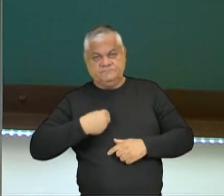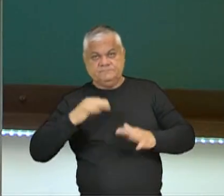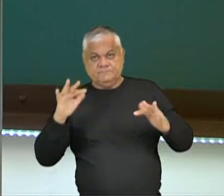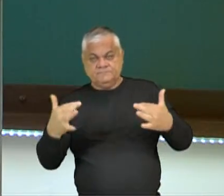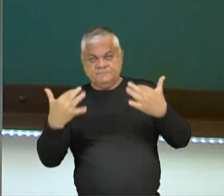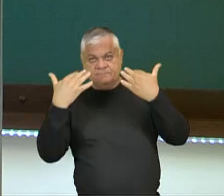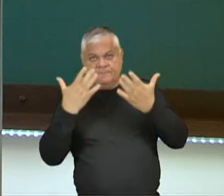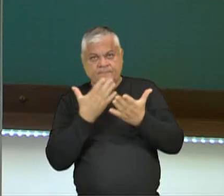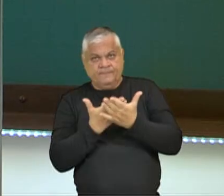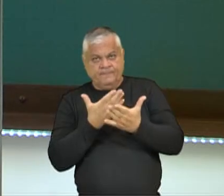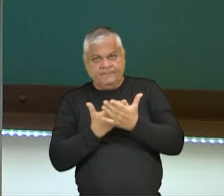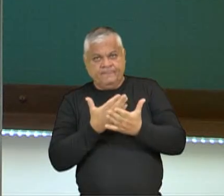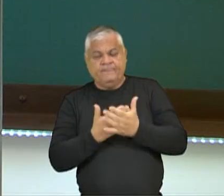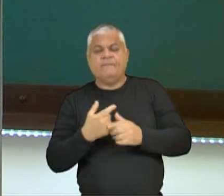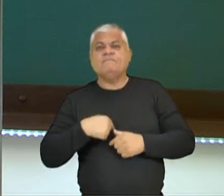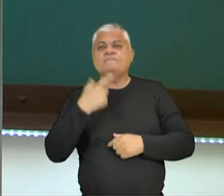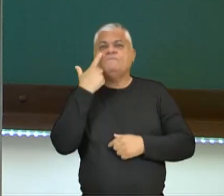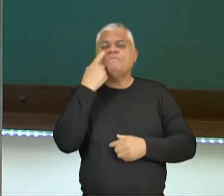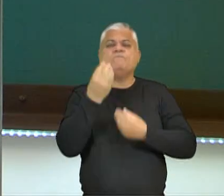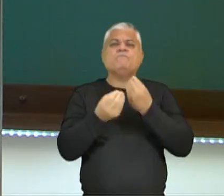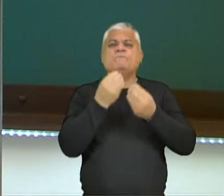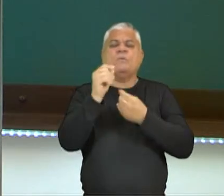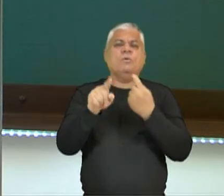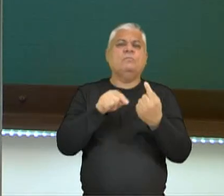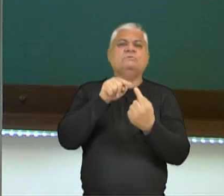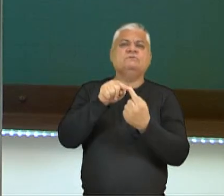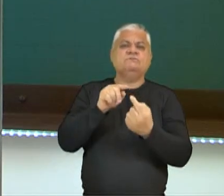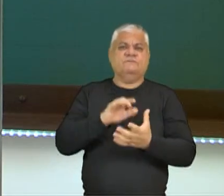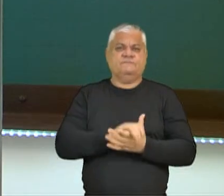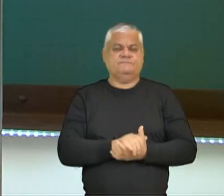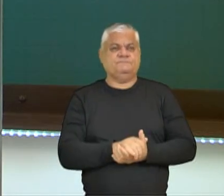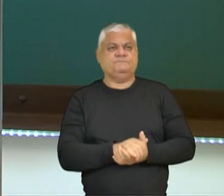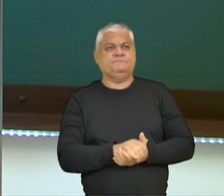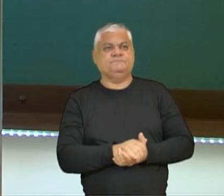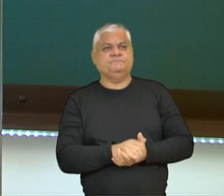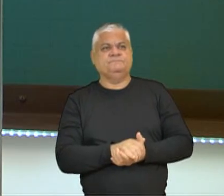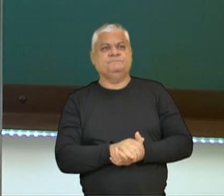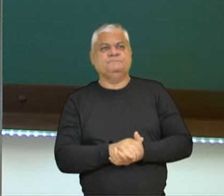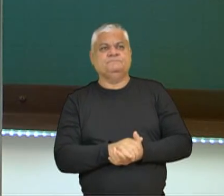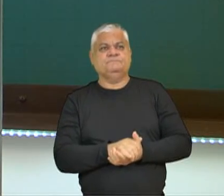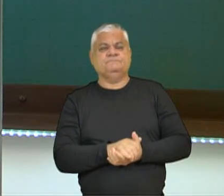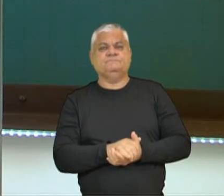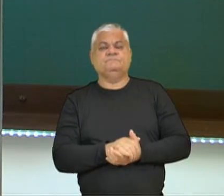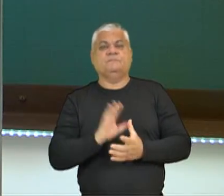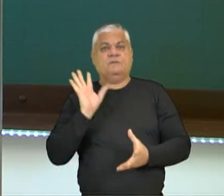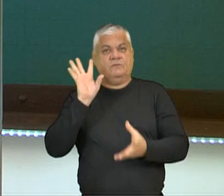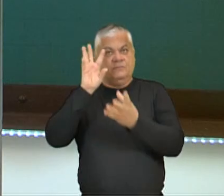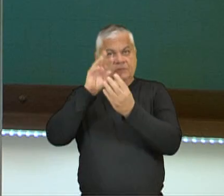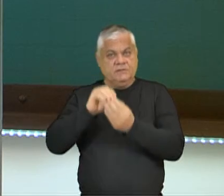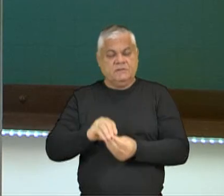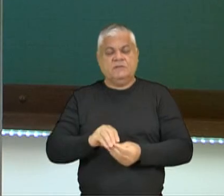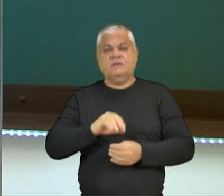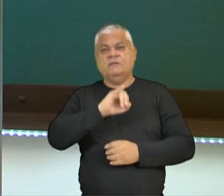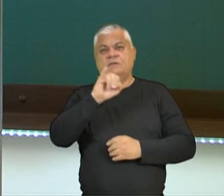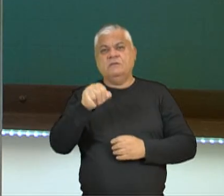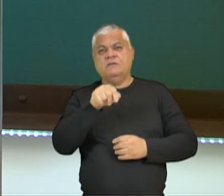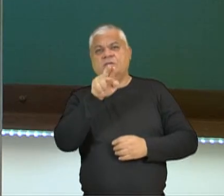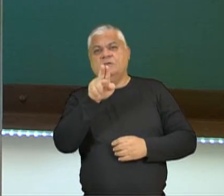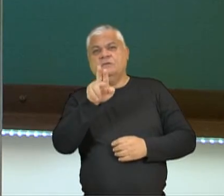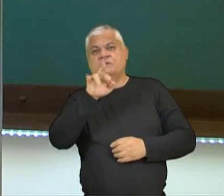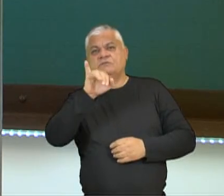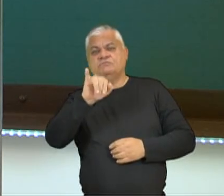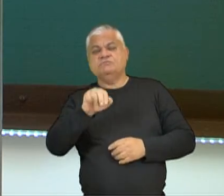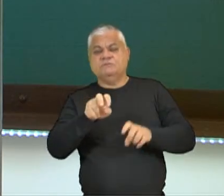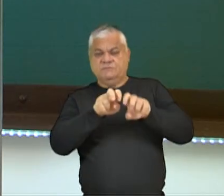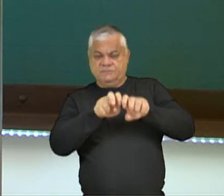nossas videoaulas e vamos ver aqui comigo quais são os nossos objetivos, que consistem em compreender o que é um júri